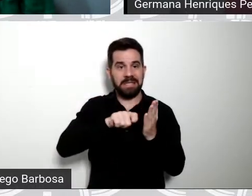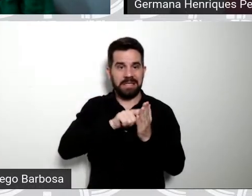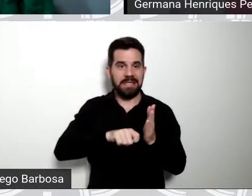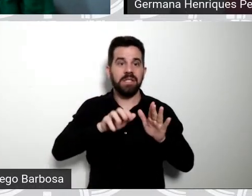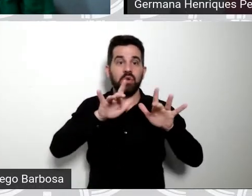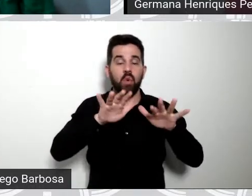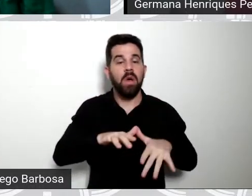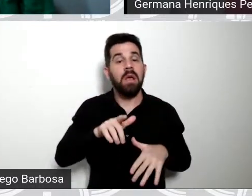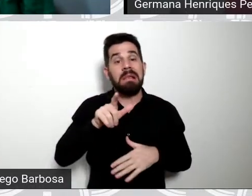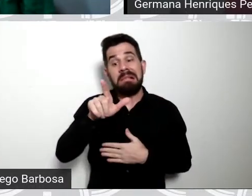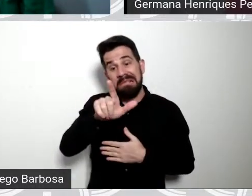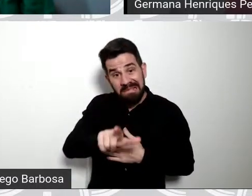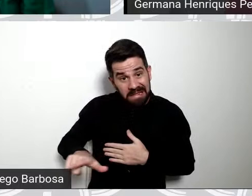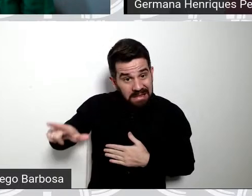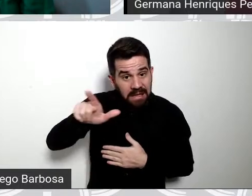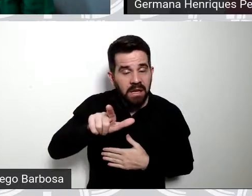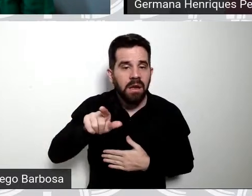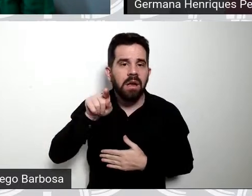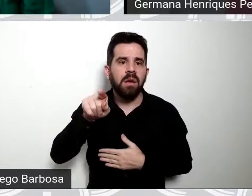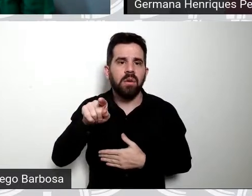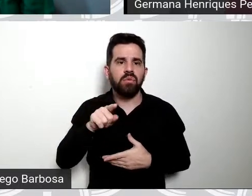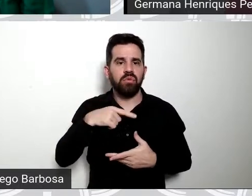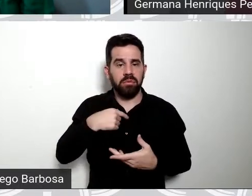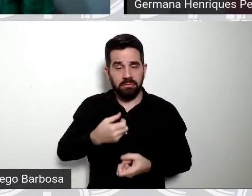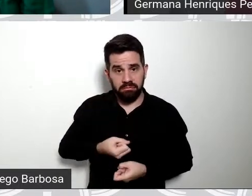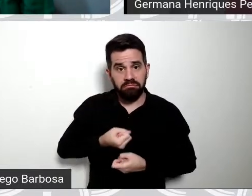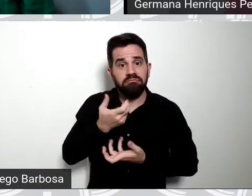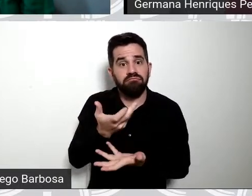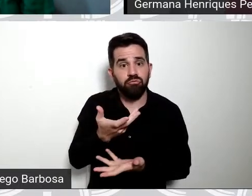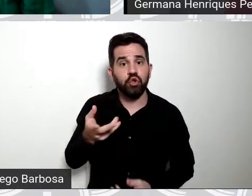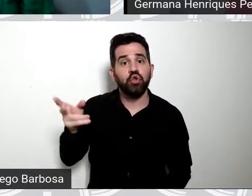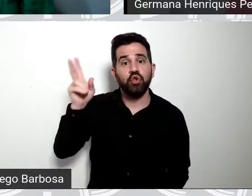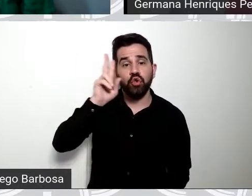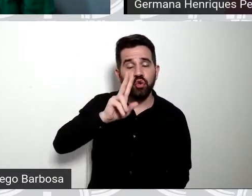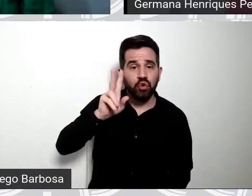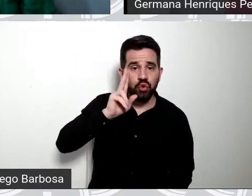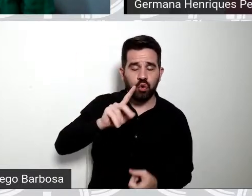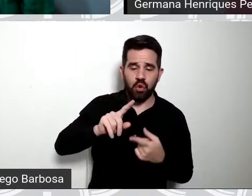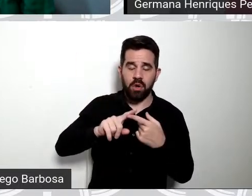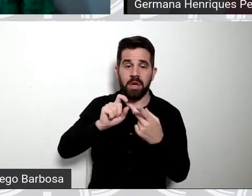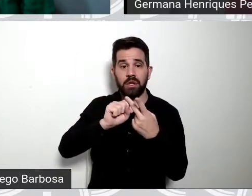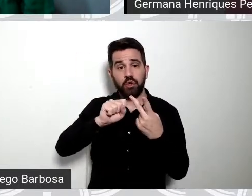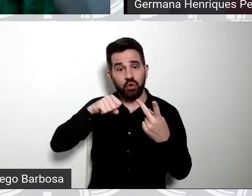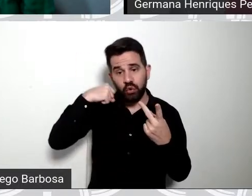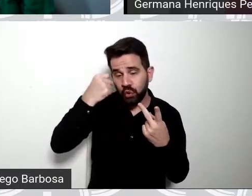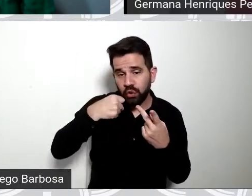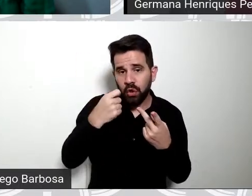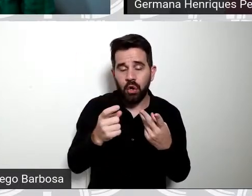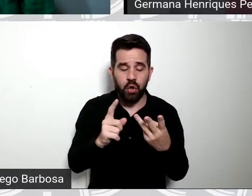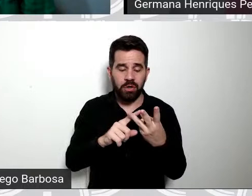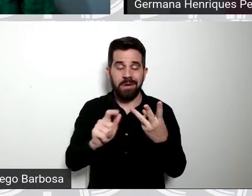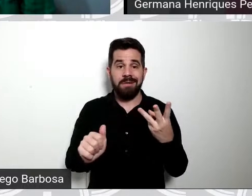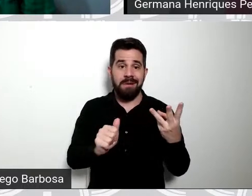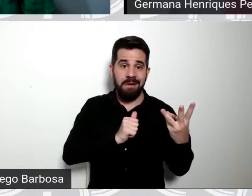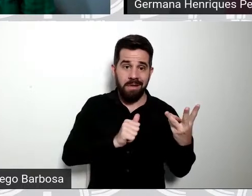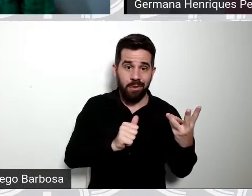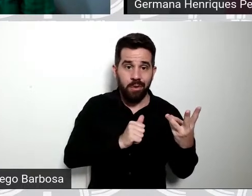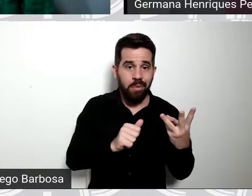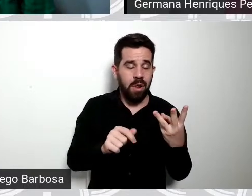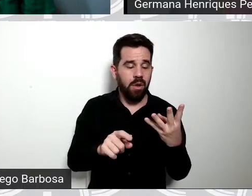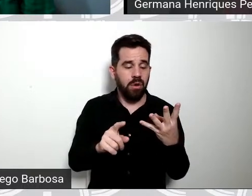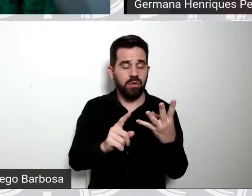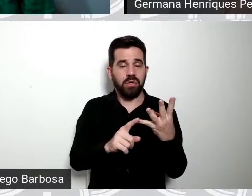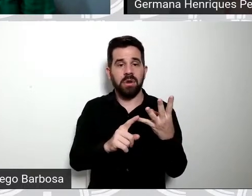é dotada de uma atitude histórica, sociológica, antropológica. Né?